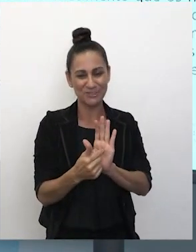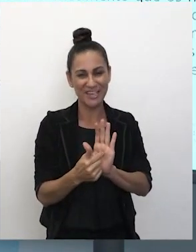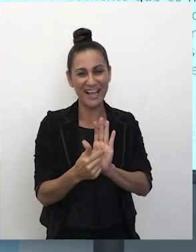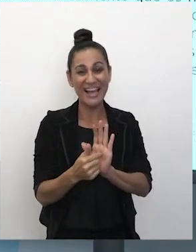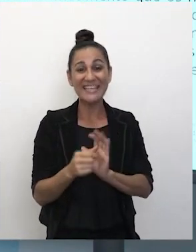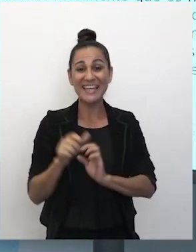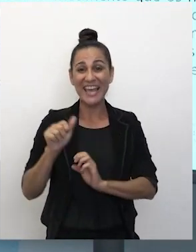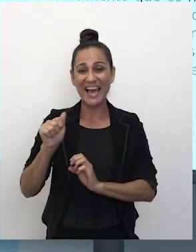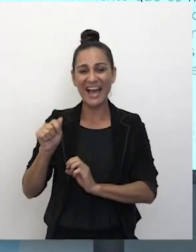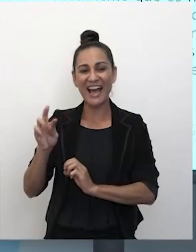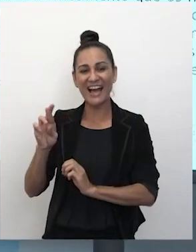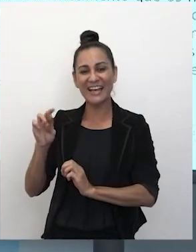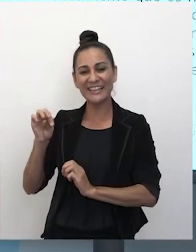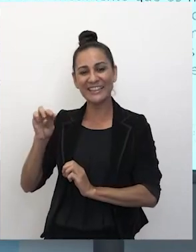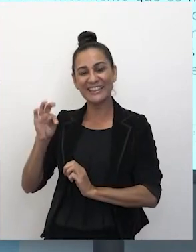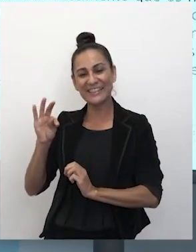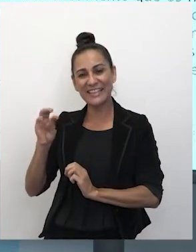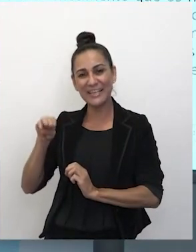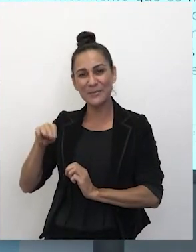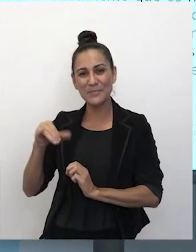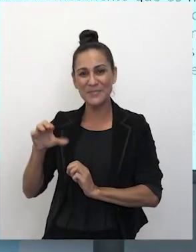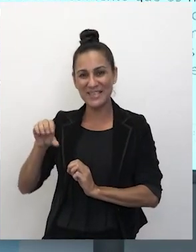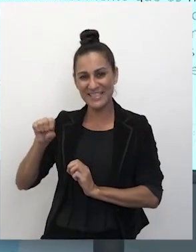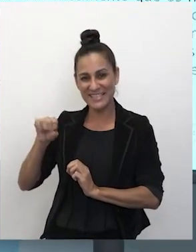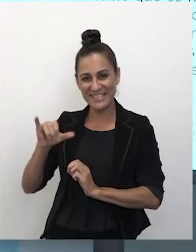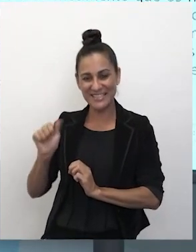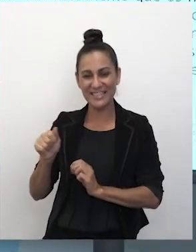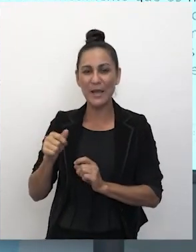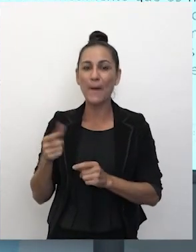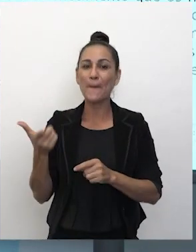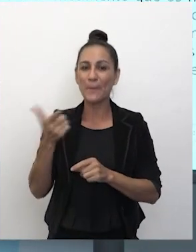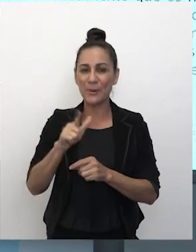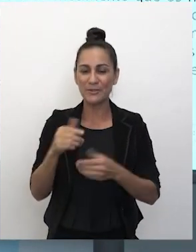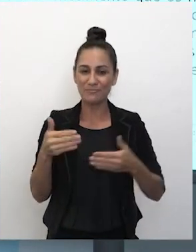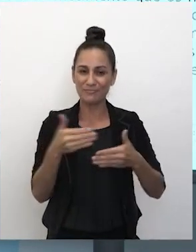da Artemisia Gentileschi. Próxima tela.